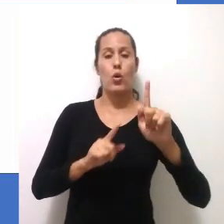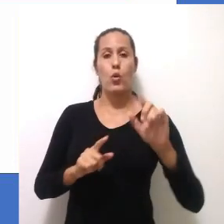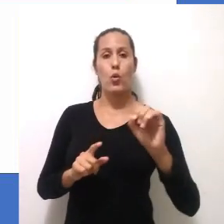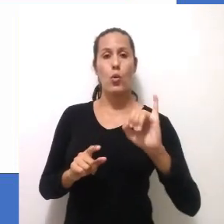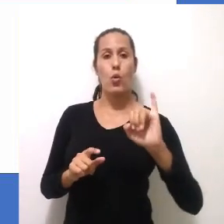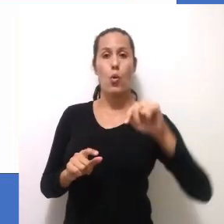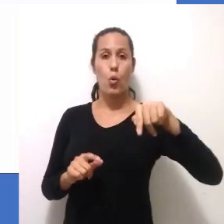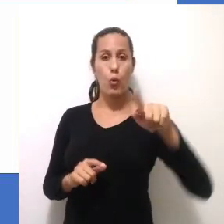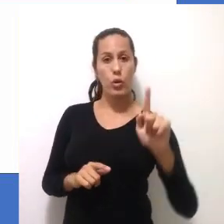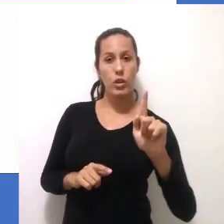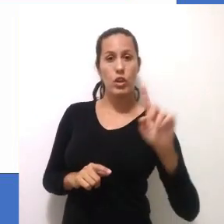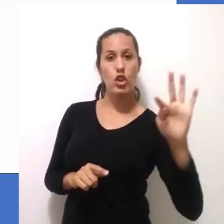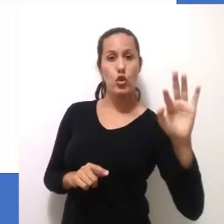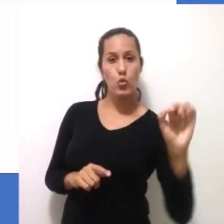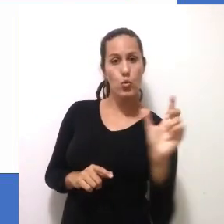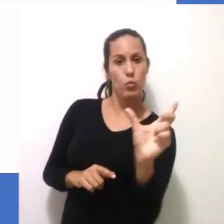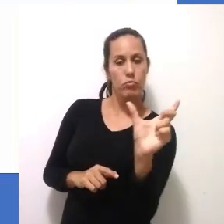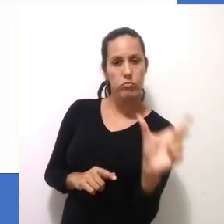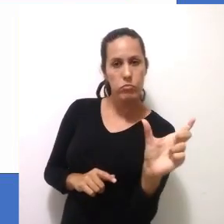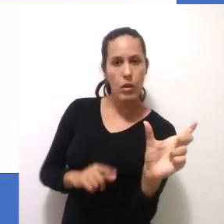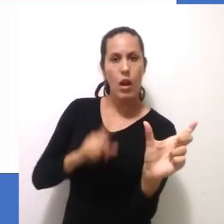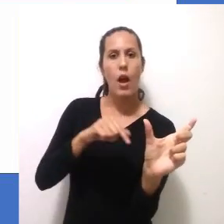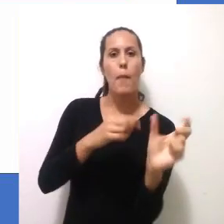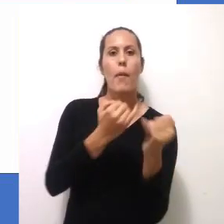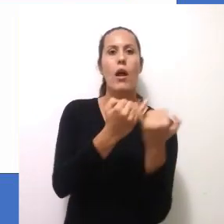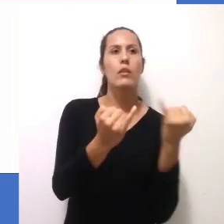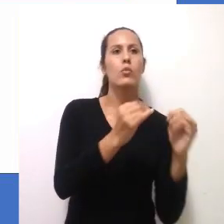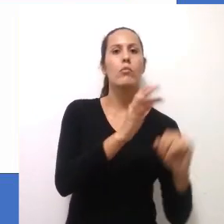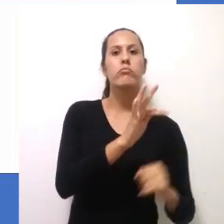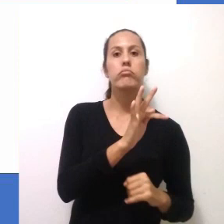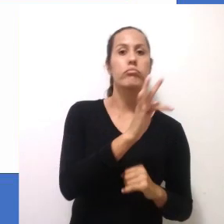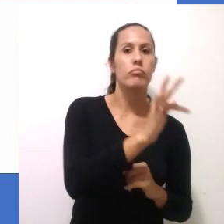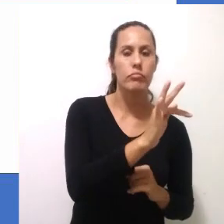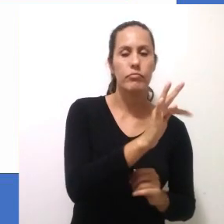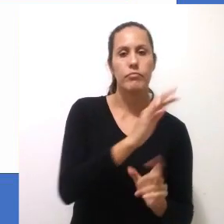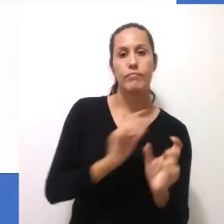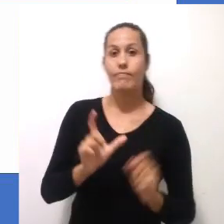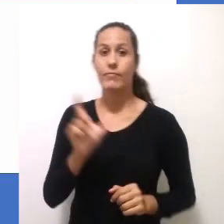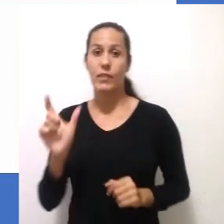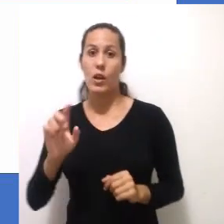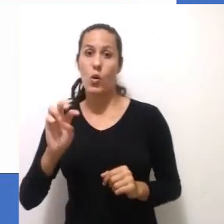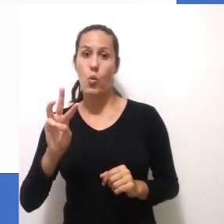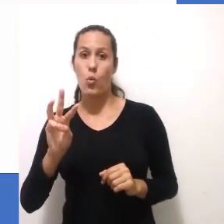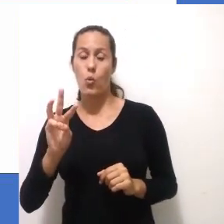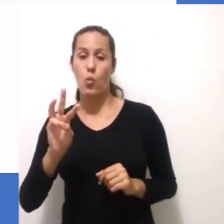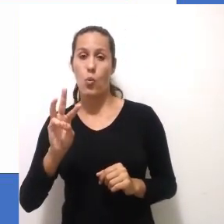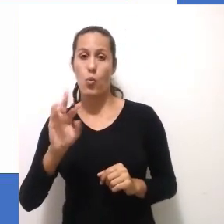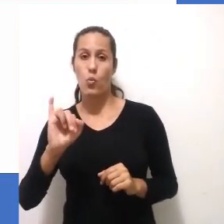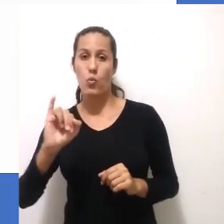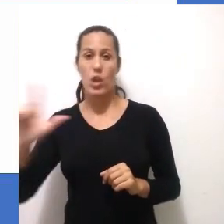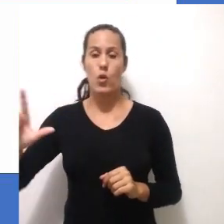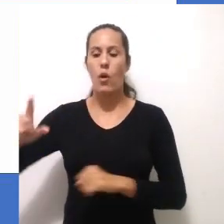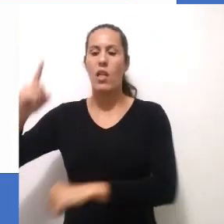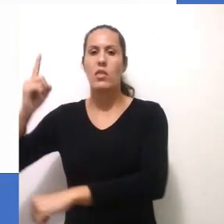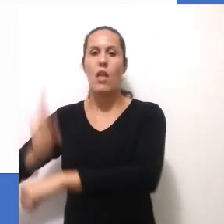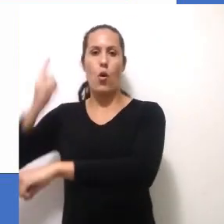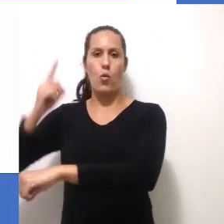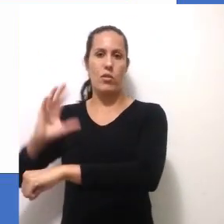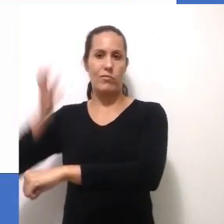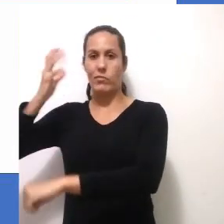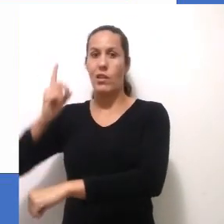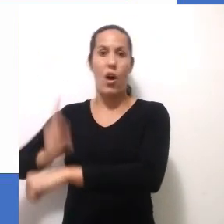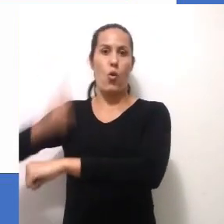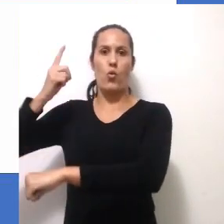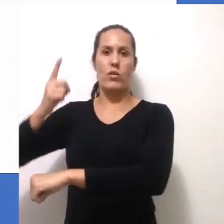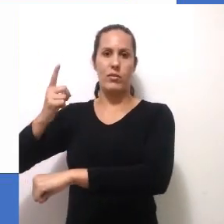uma ideia de prévia. E o will, ele dá a ideia do on time. Acontece na hora, como